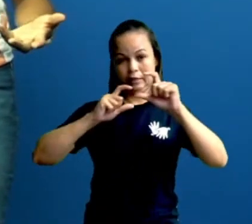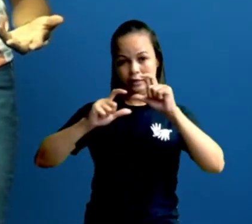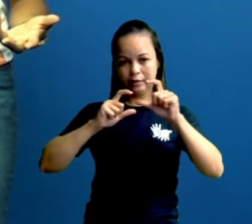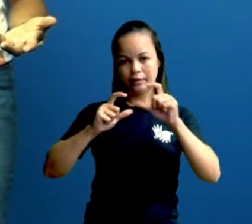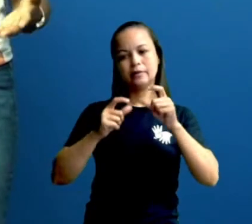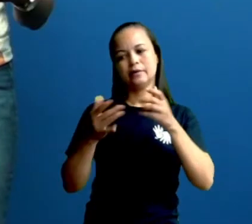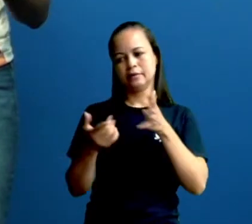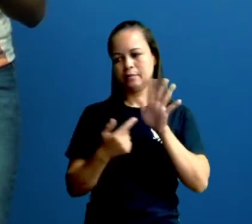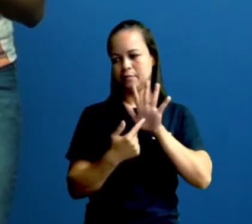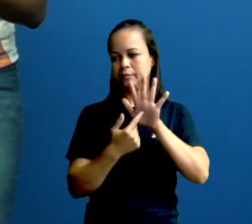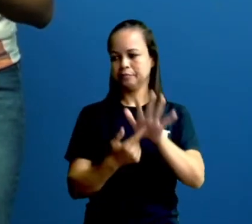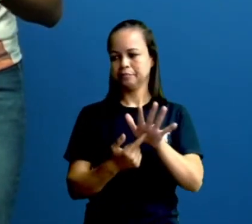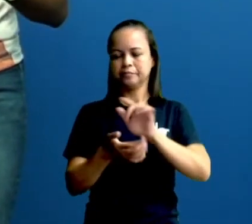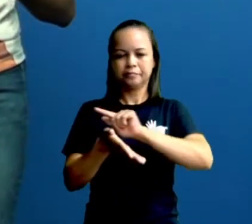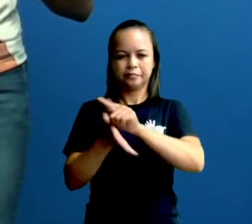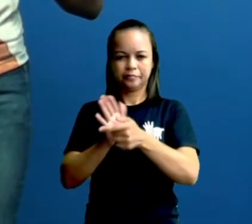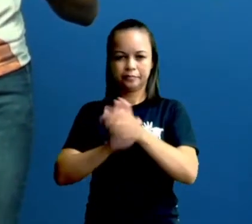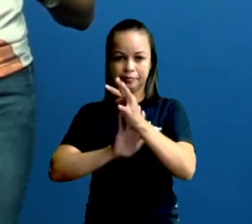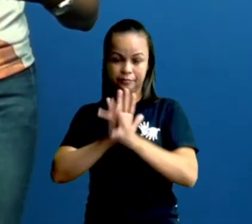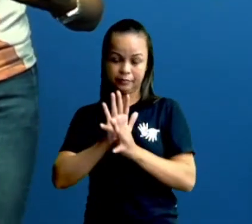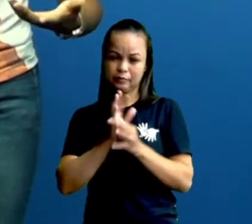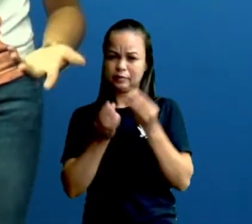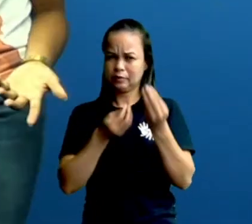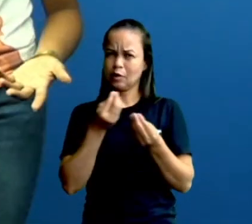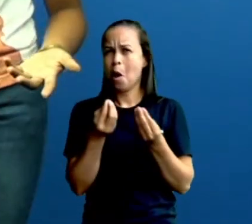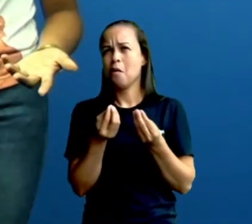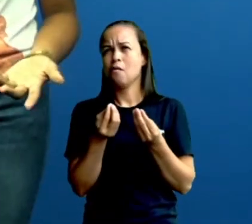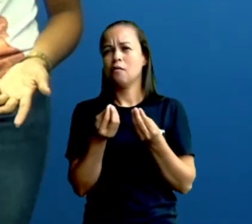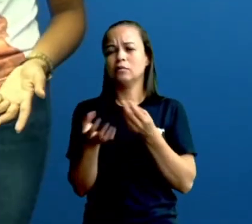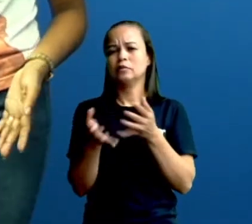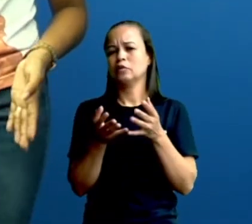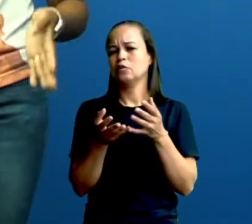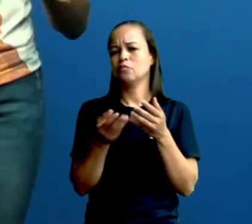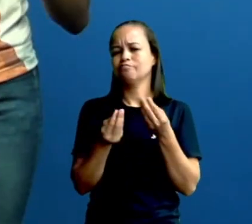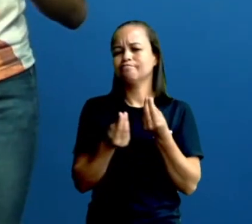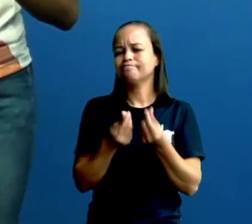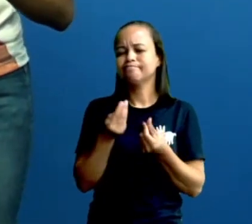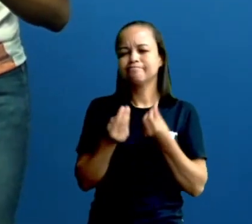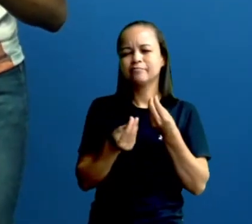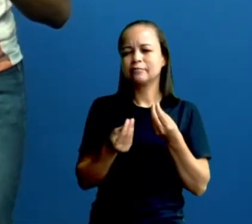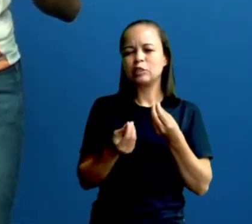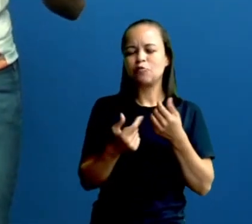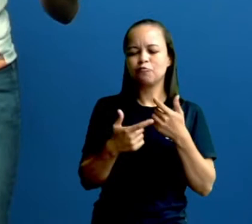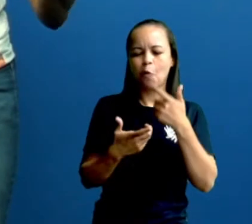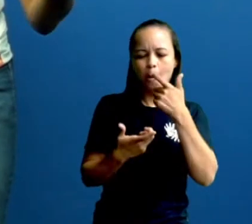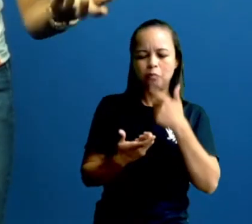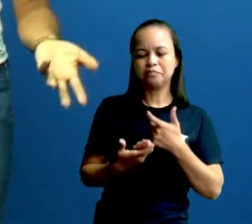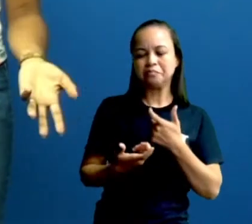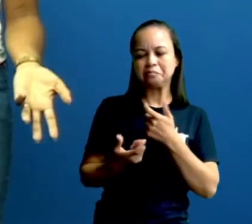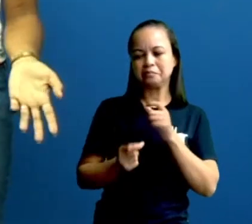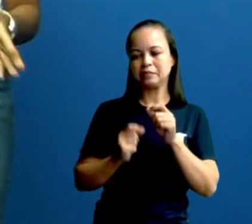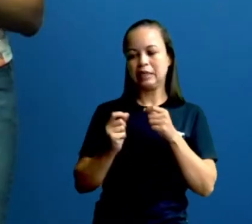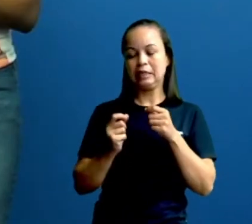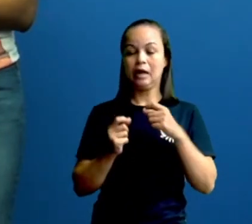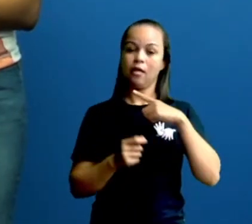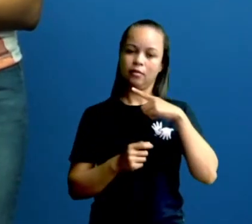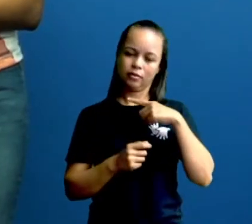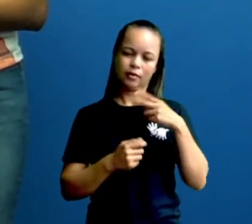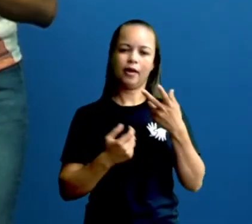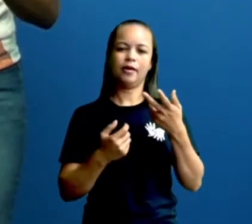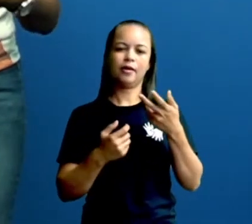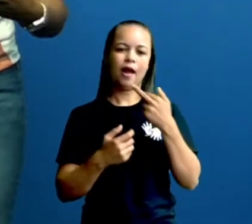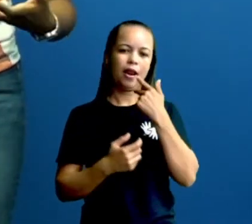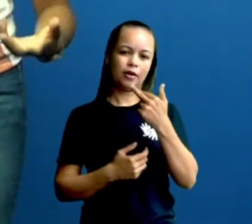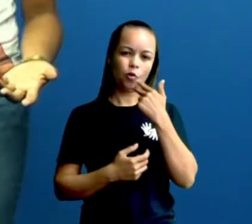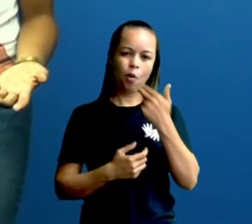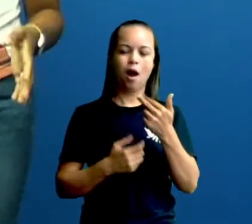mais agradável, mesmo que seja uma situação não tão confortável, tá? E como eu falei, ela tem uma linguagem verbal, que é a